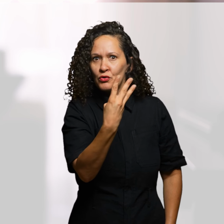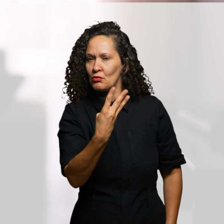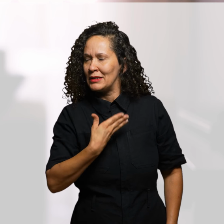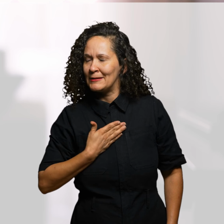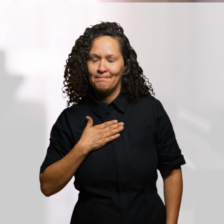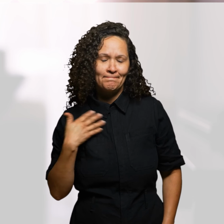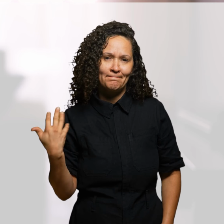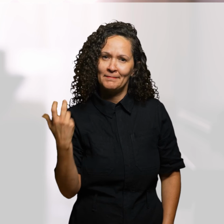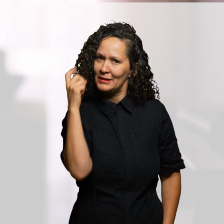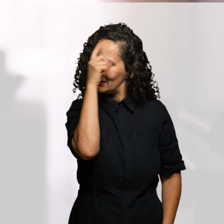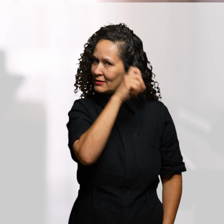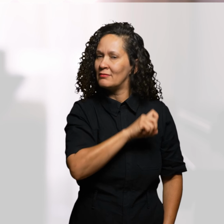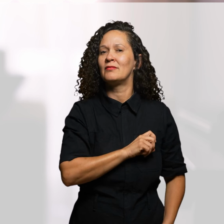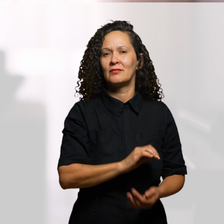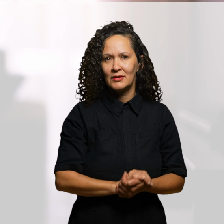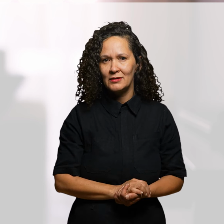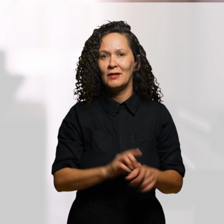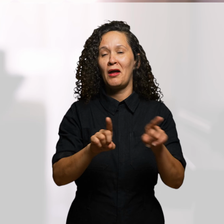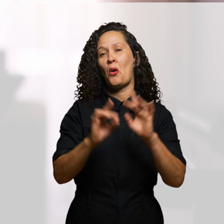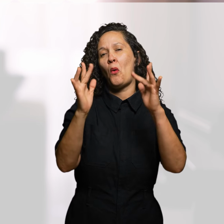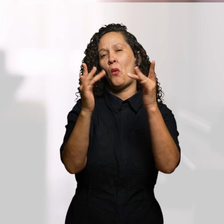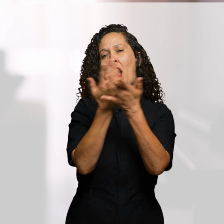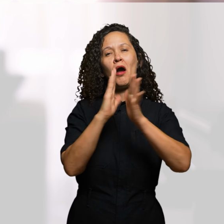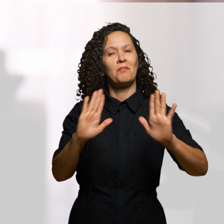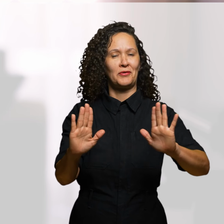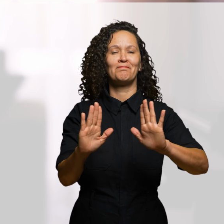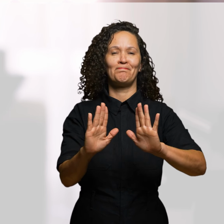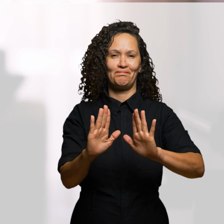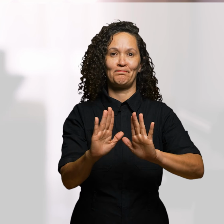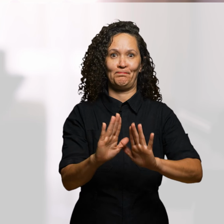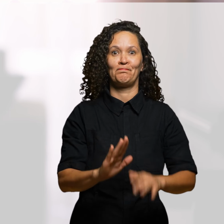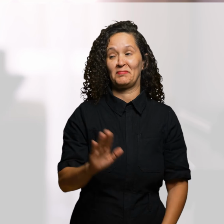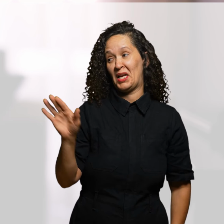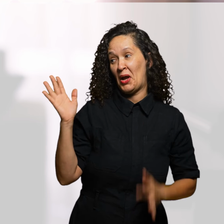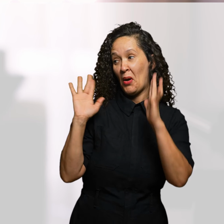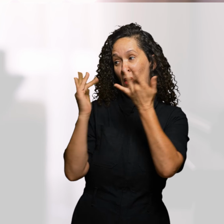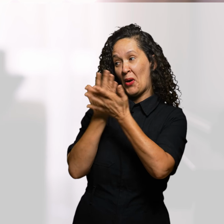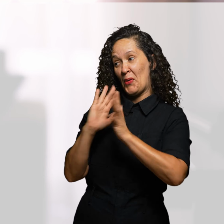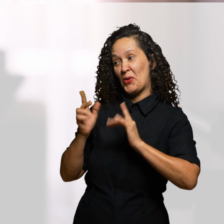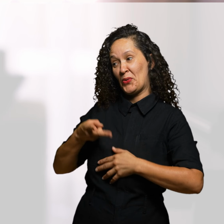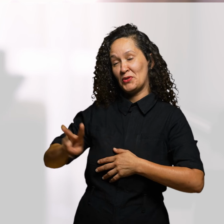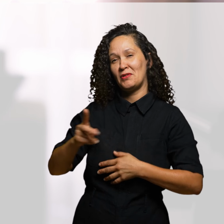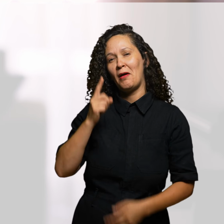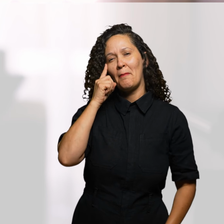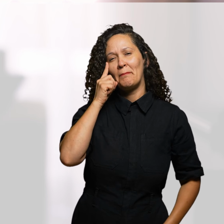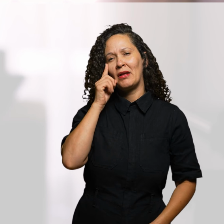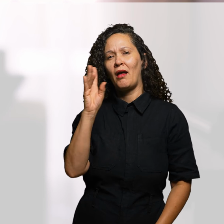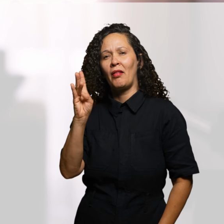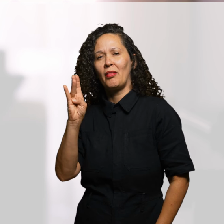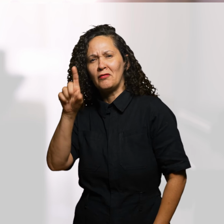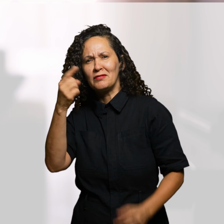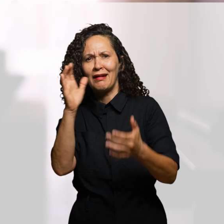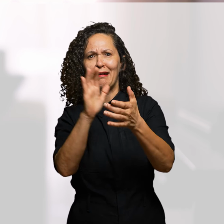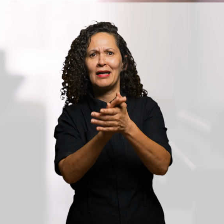o tchau, obrigado do namorado da época. Que dúvida, né? É. Que já tinha o pensamento de noivar e casar.